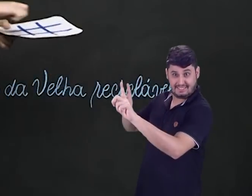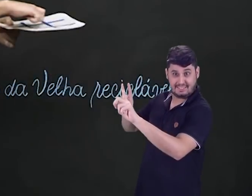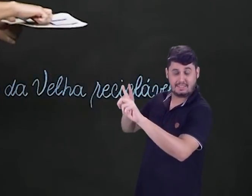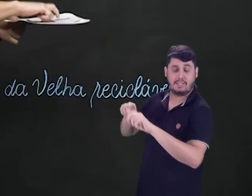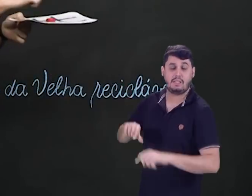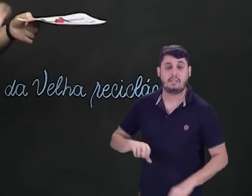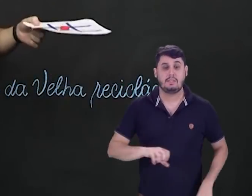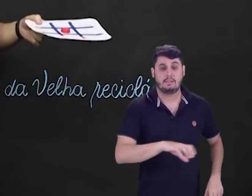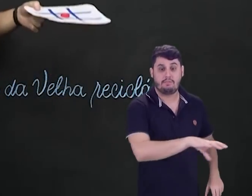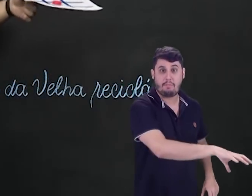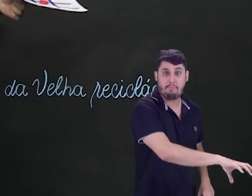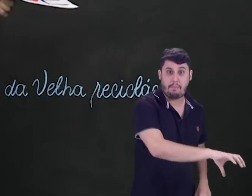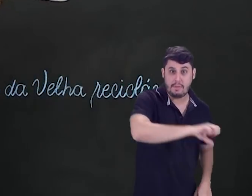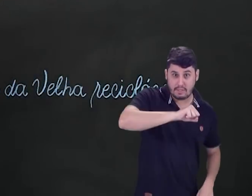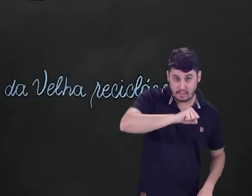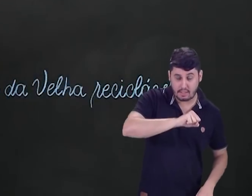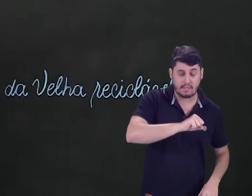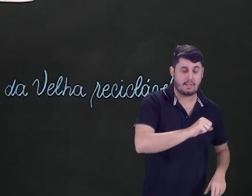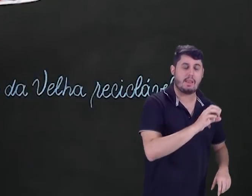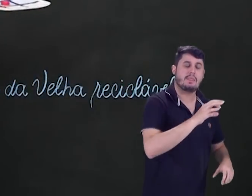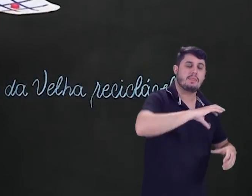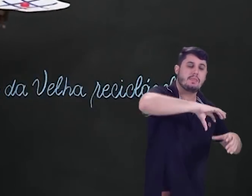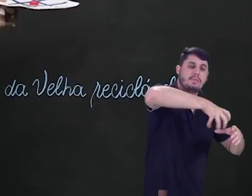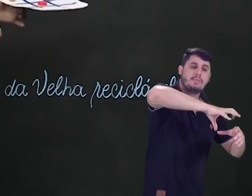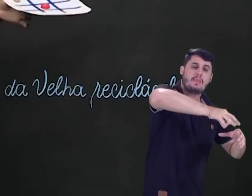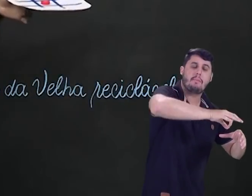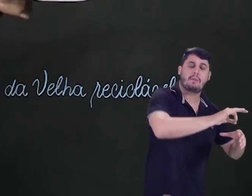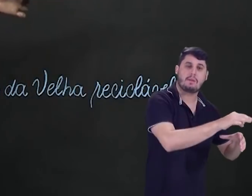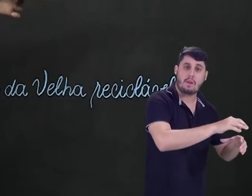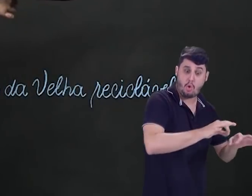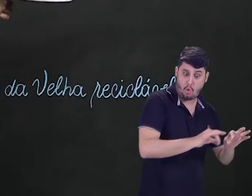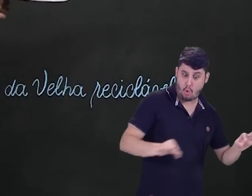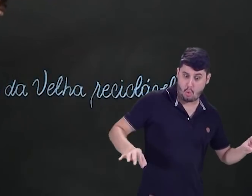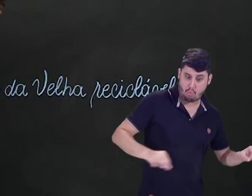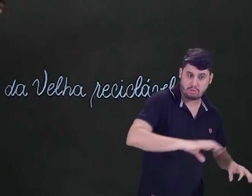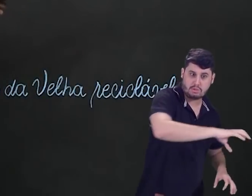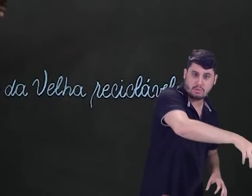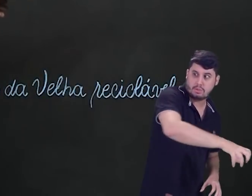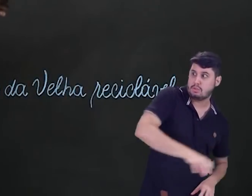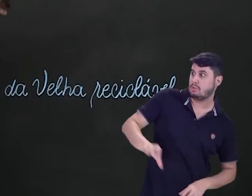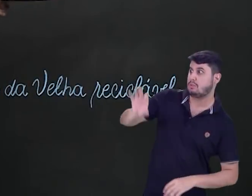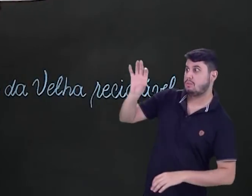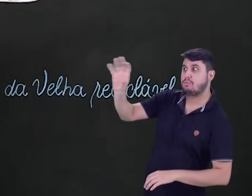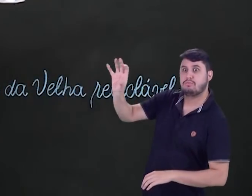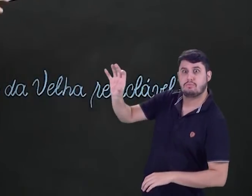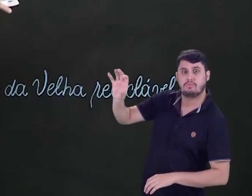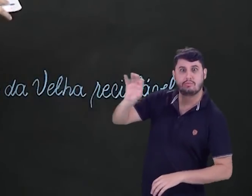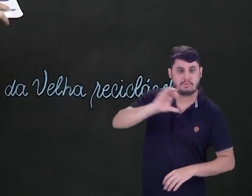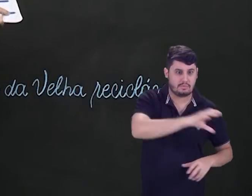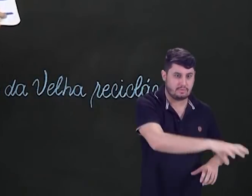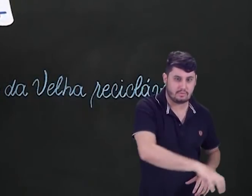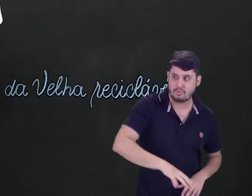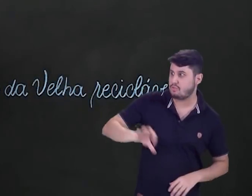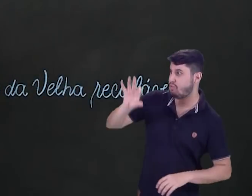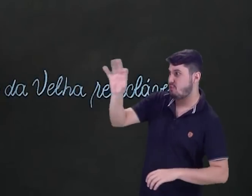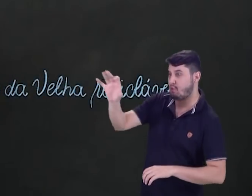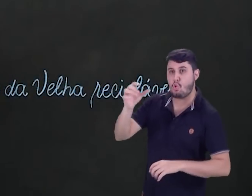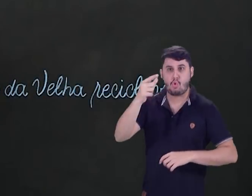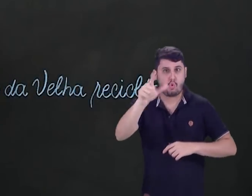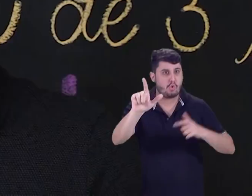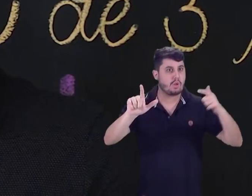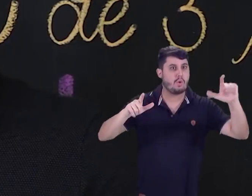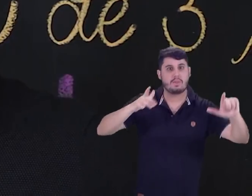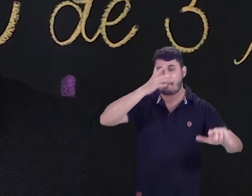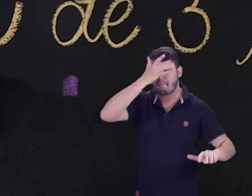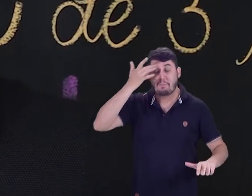tampinha, corro, coloco a tampinha. Aí vai a outra pessoa, corre, pega uma tampinha, coloca outra tampinha. E assim a gente vai completando o